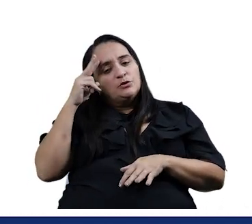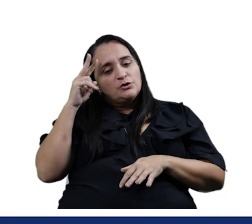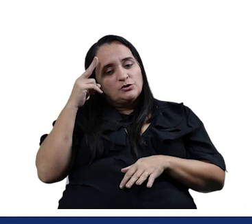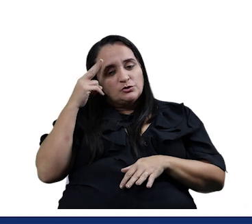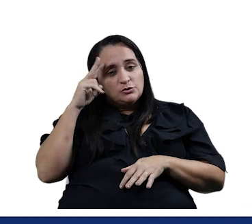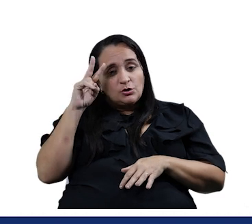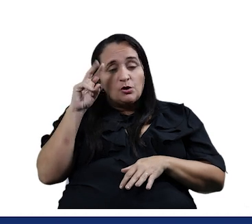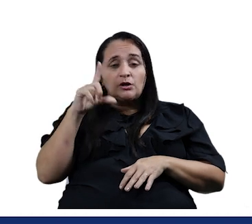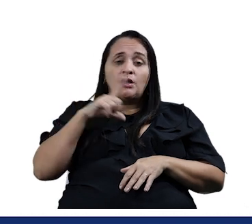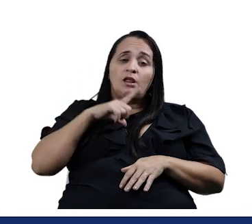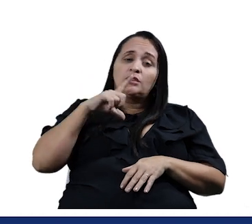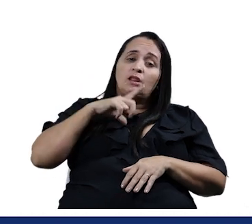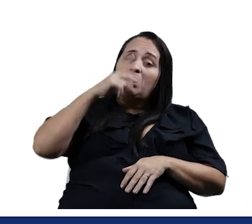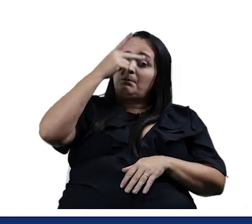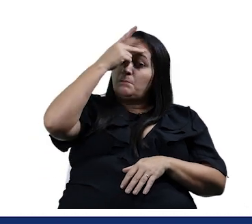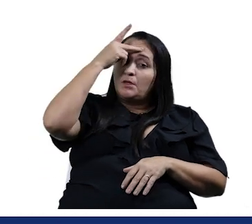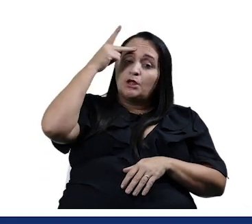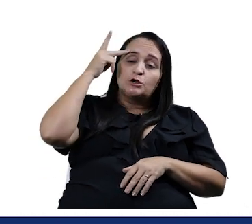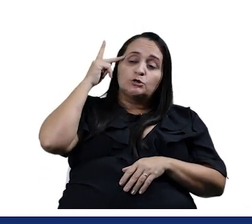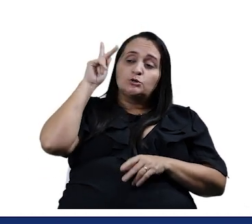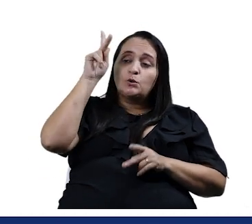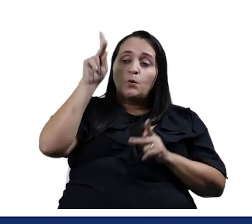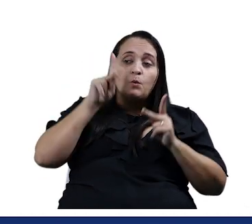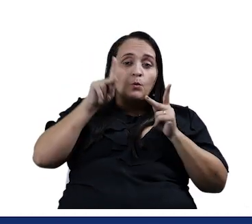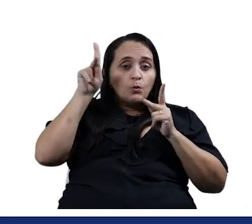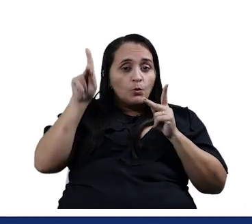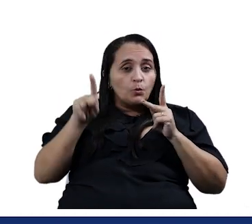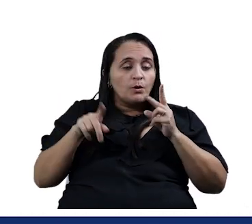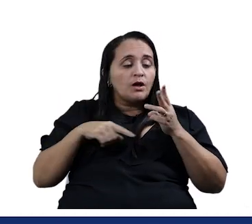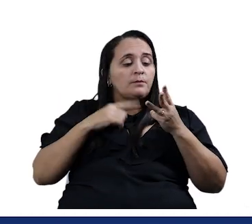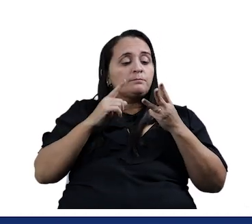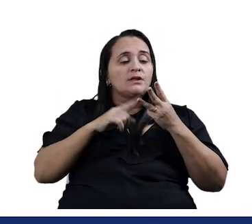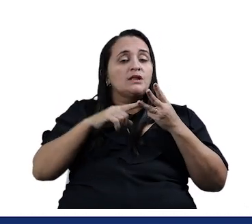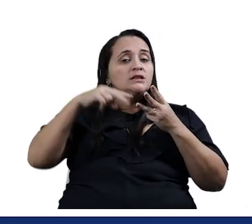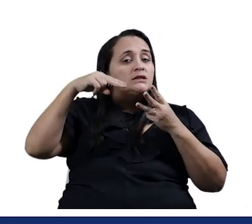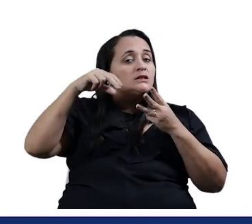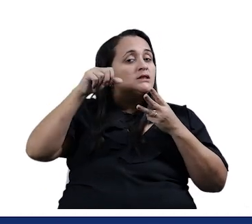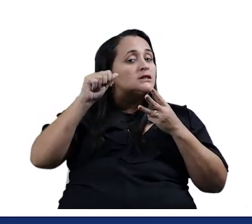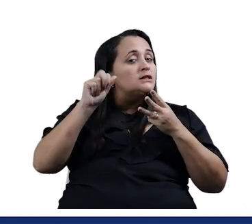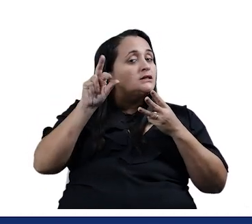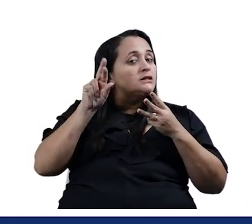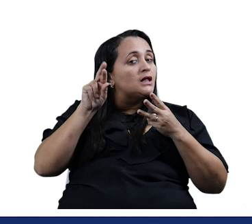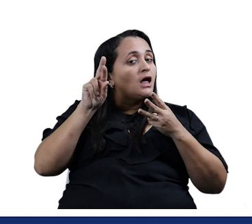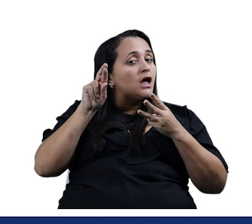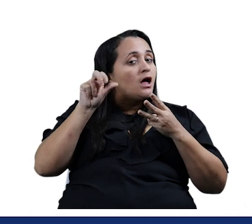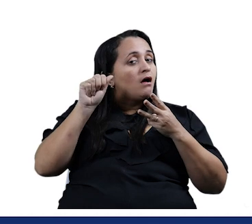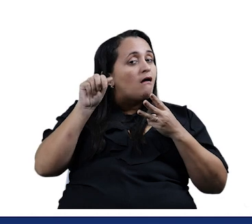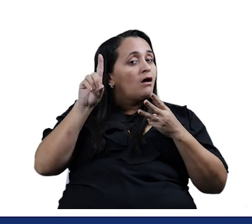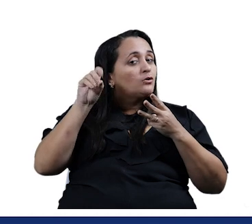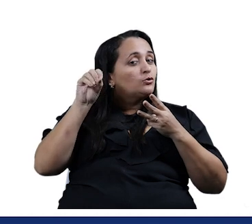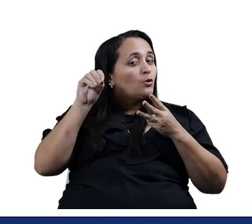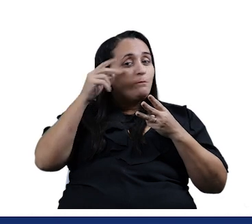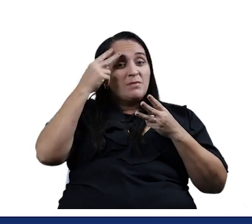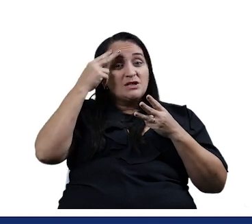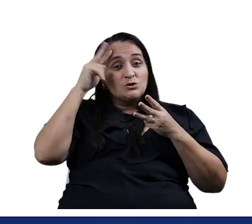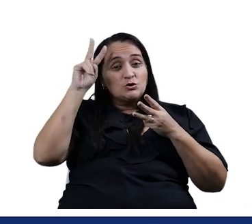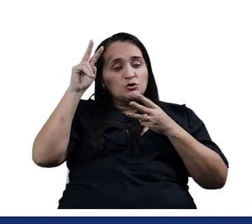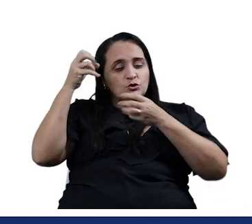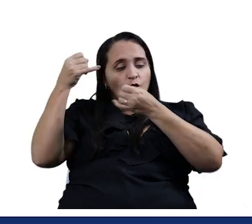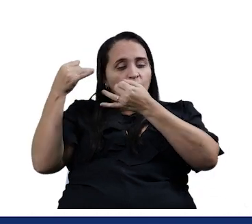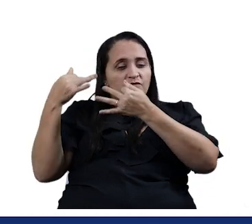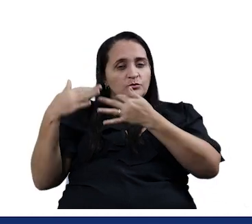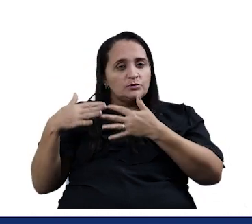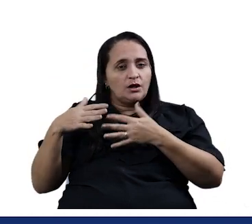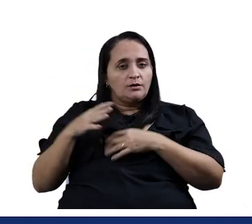narra uma história, ele possui personagens, ele possui um narrador. E na história nós temos